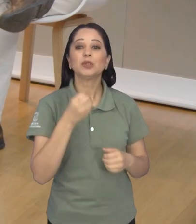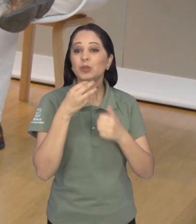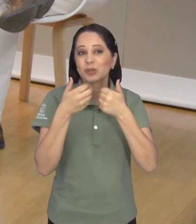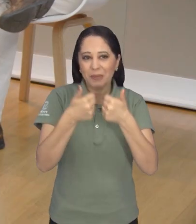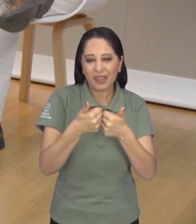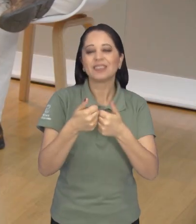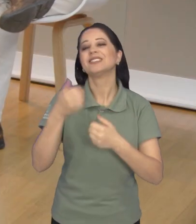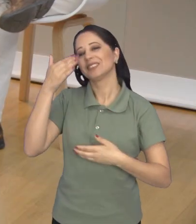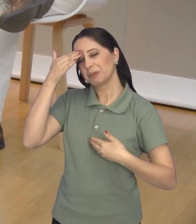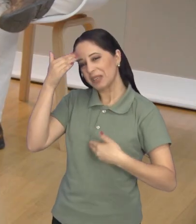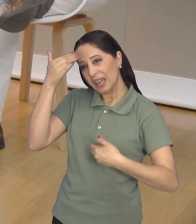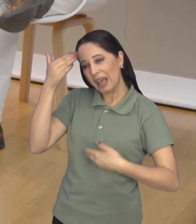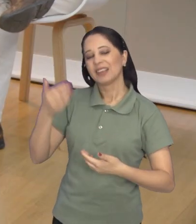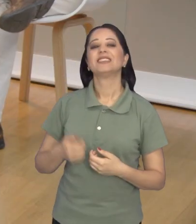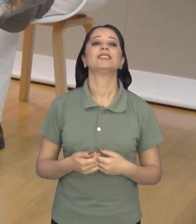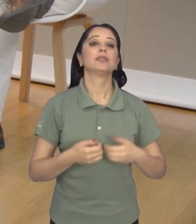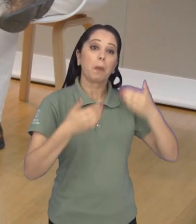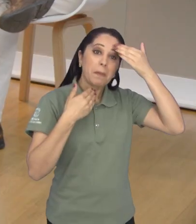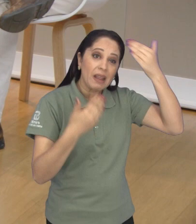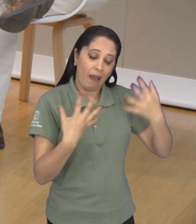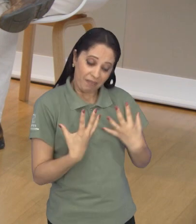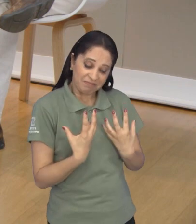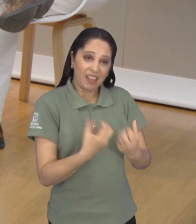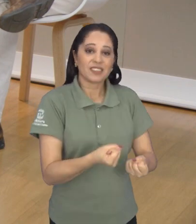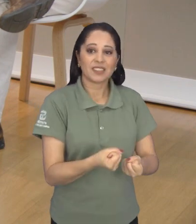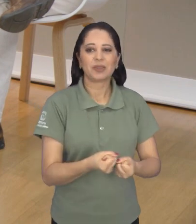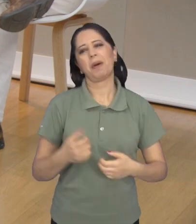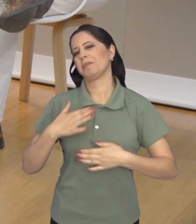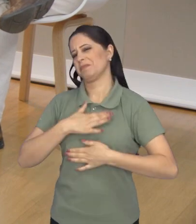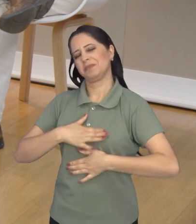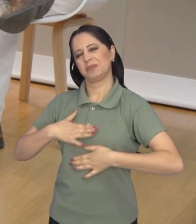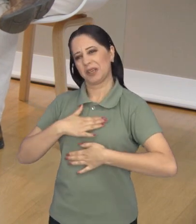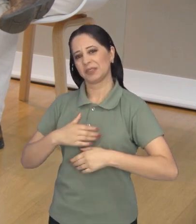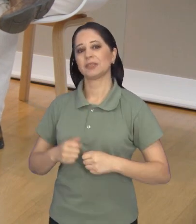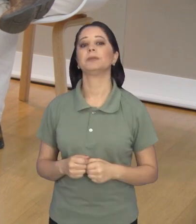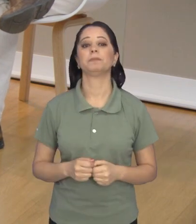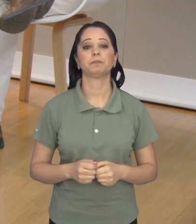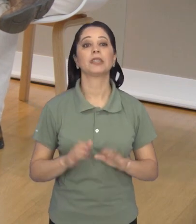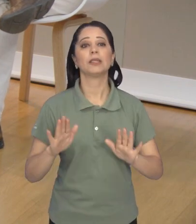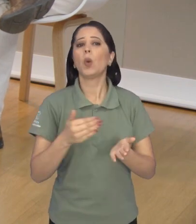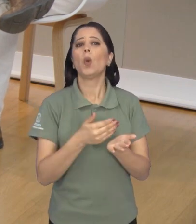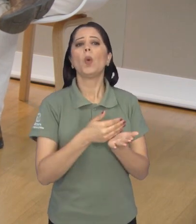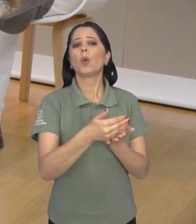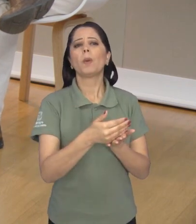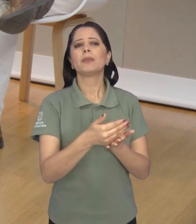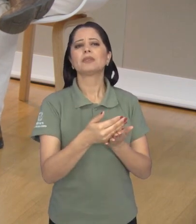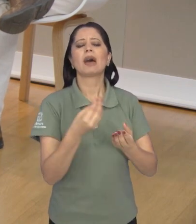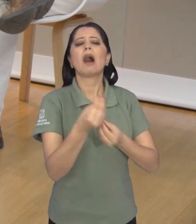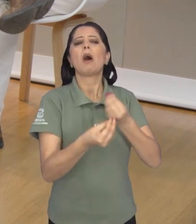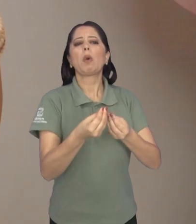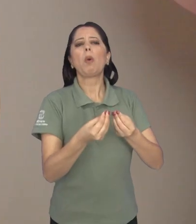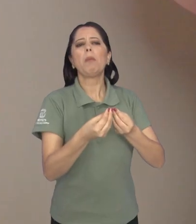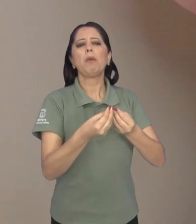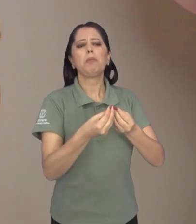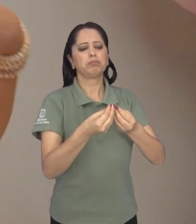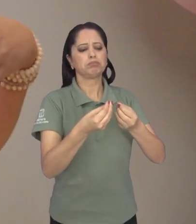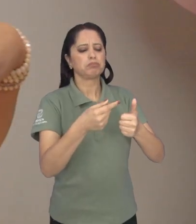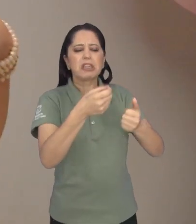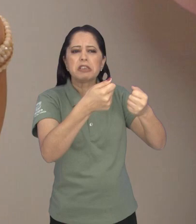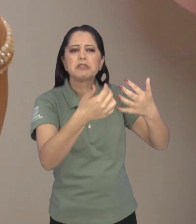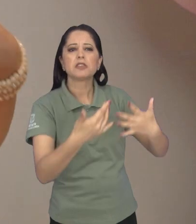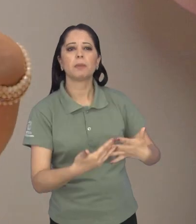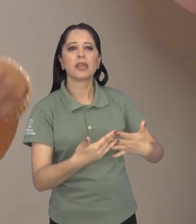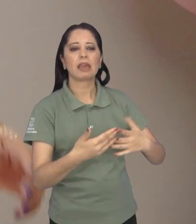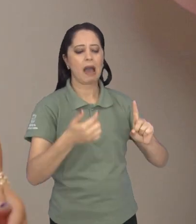bem, Gisele. Olá. Muito obrigada, aceitou o nosso convite. Prazer. Vamos lá, doutor, para a gente começar, como nós podemos explicar para o